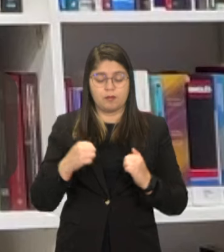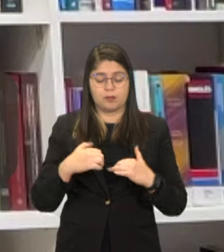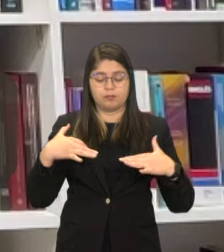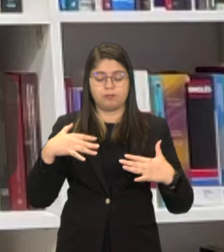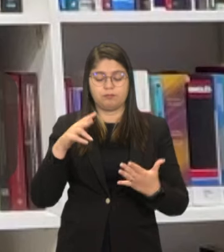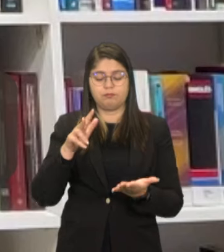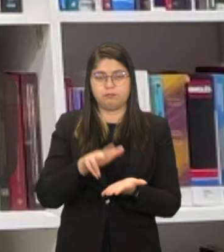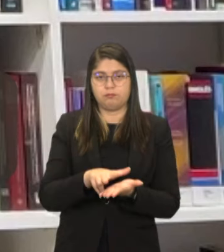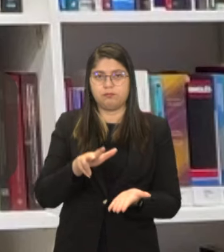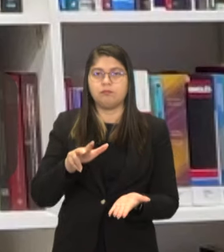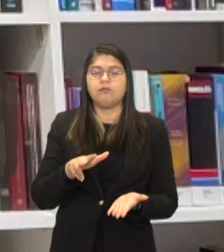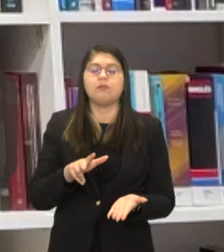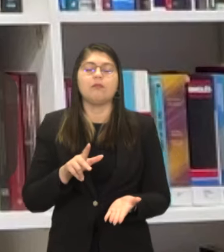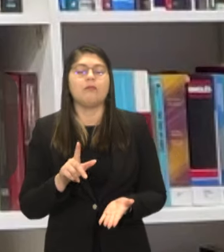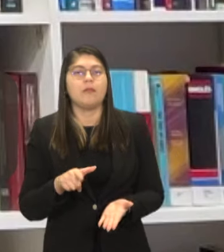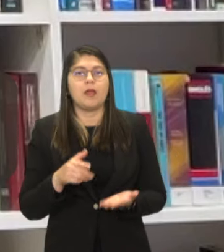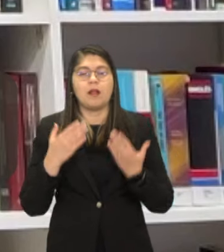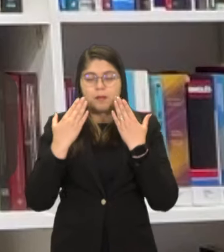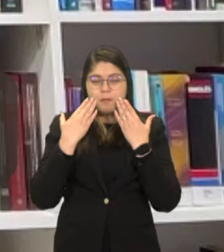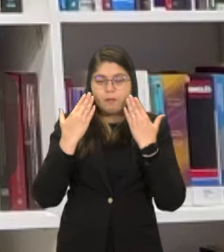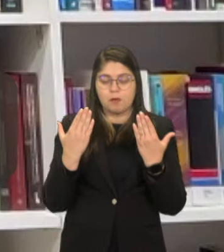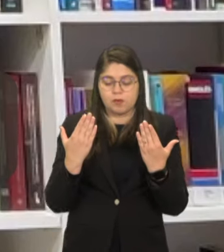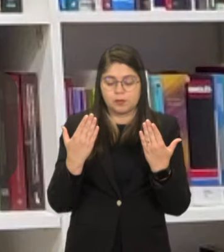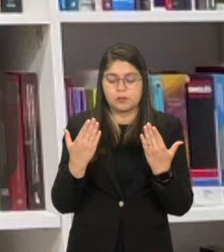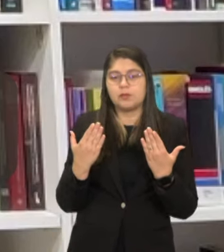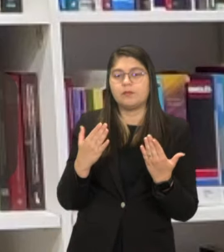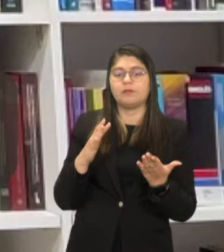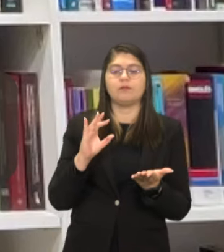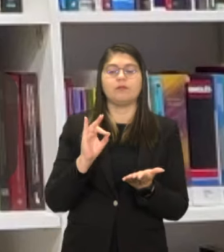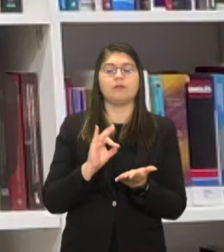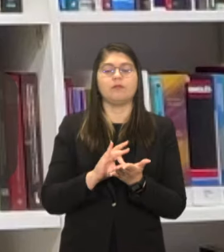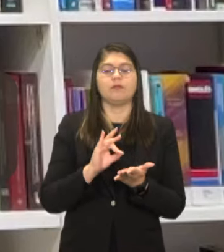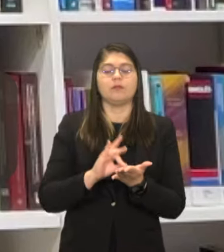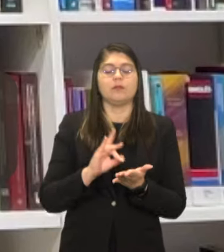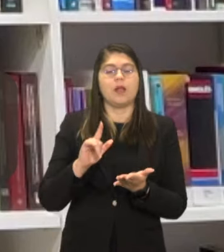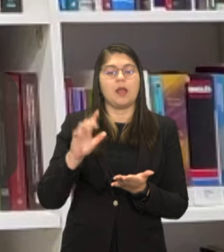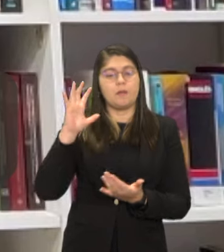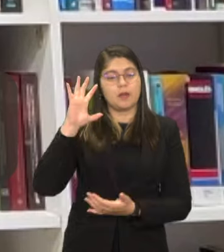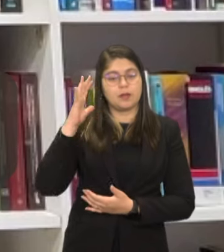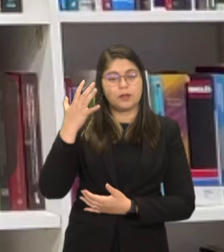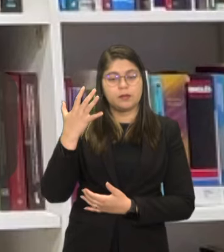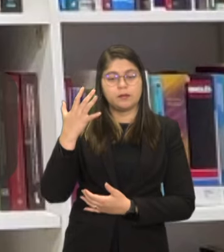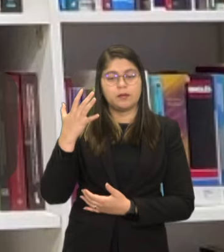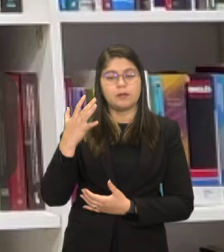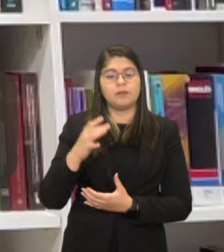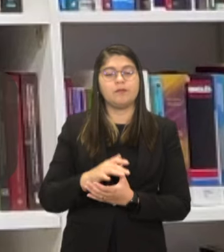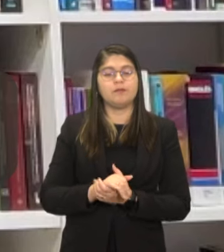homologação, ela revela realmente uma decisão percúria, porquanto há